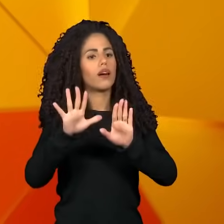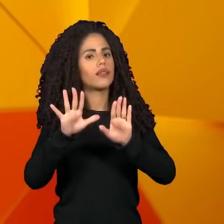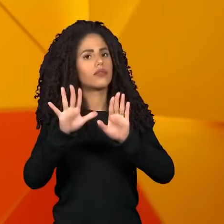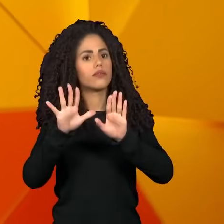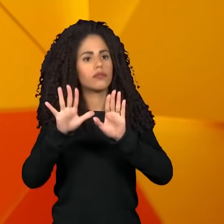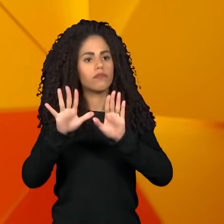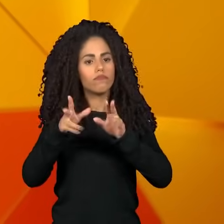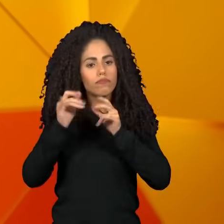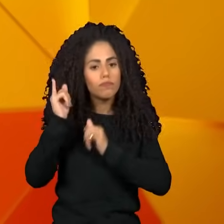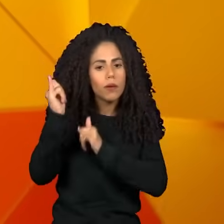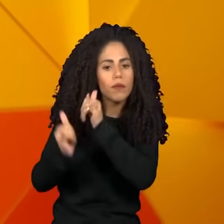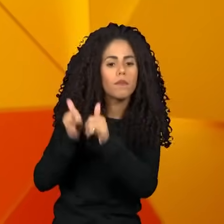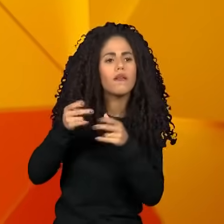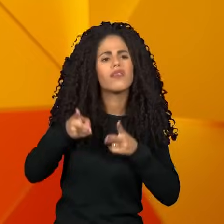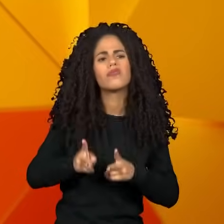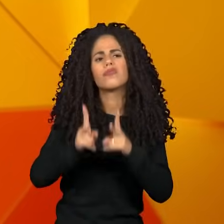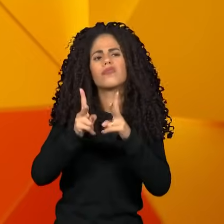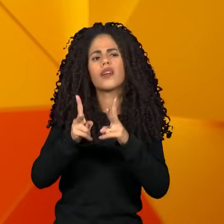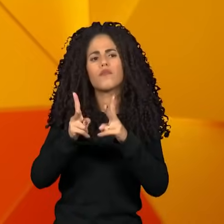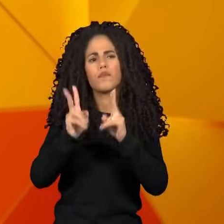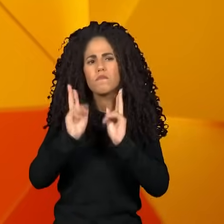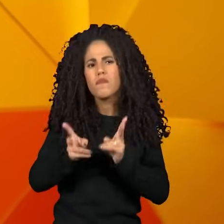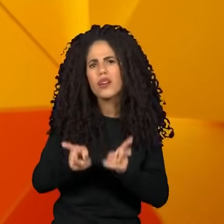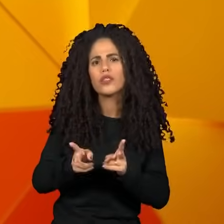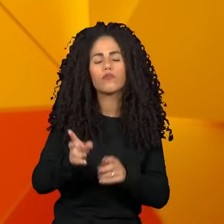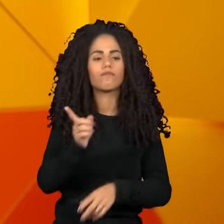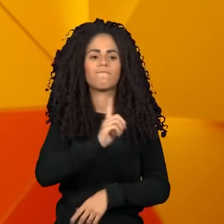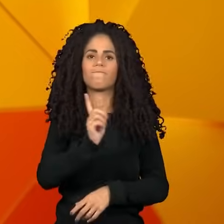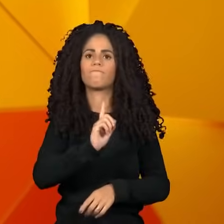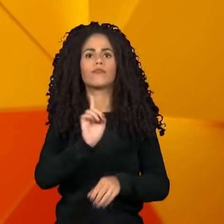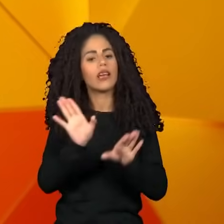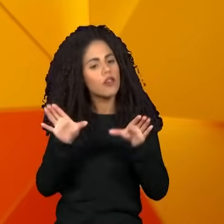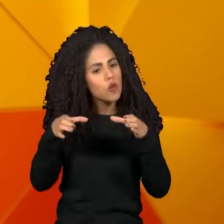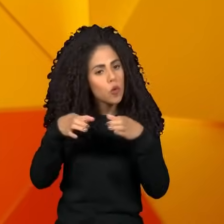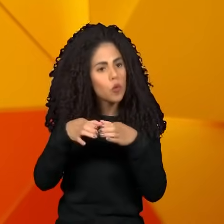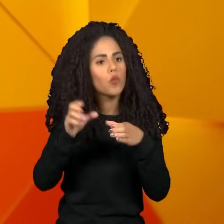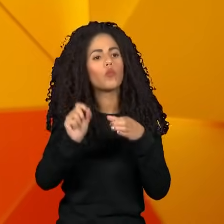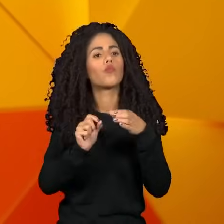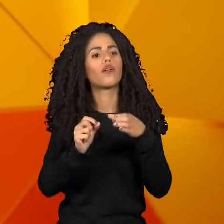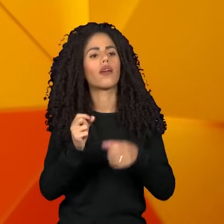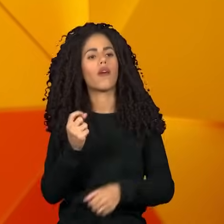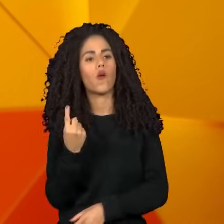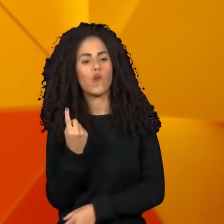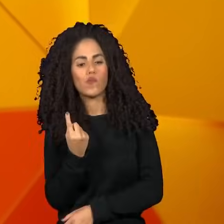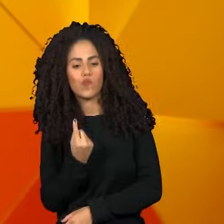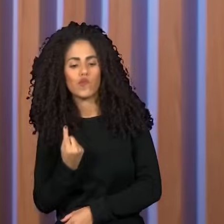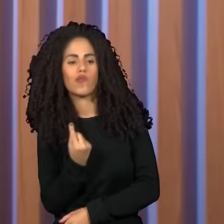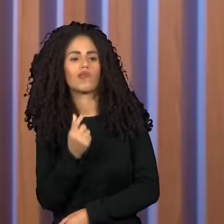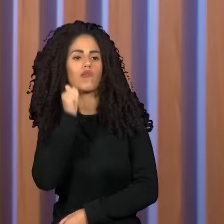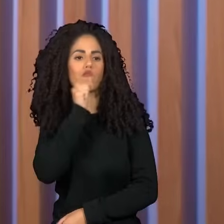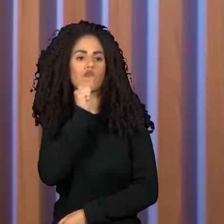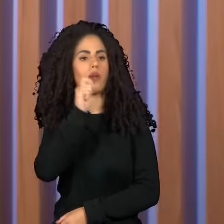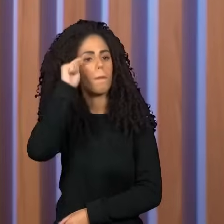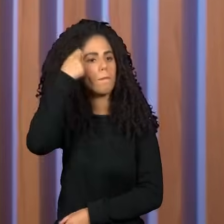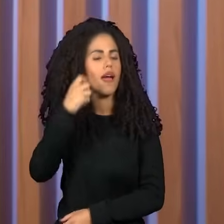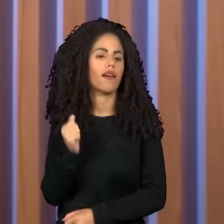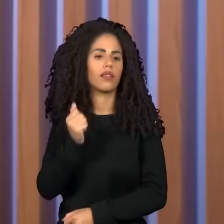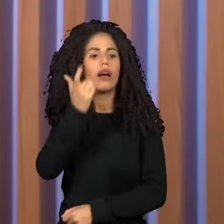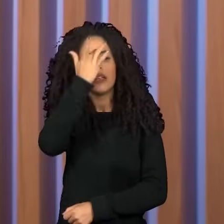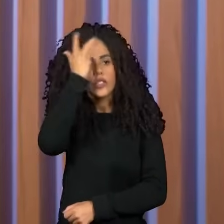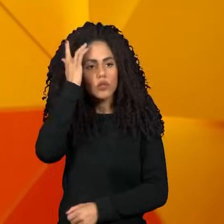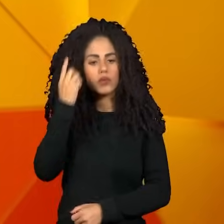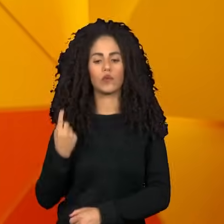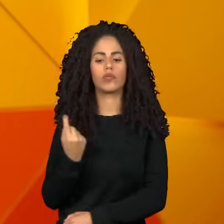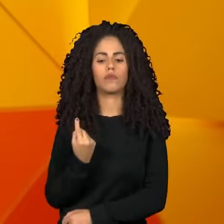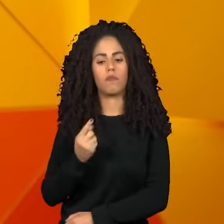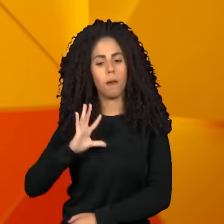as mesmas. Nunca serão Porque a gente está num grupo onde a gente precisa falar da solidão das mulheres negras, a gente precisa falar da solidão das pessoas